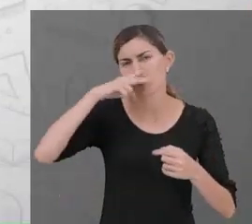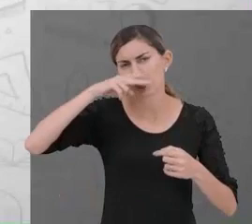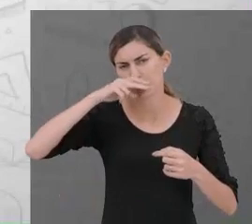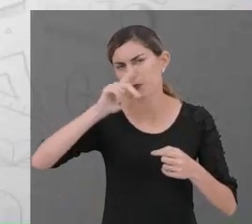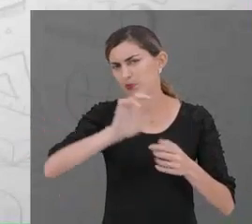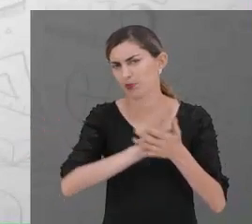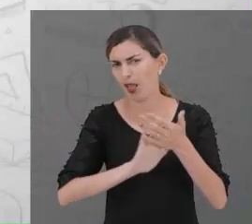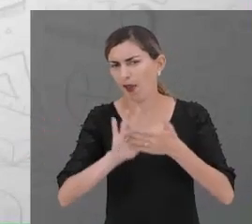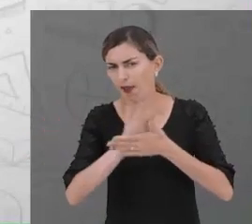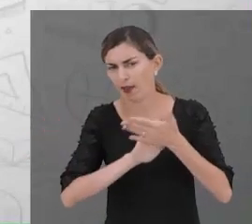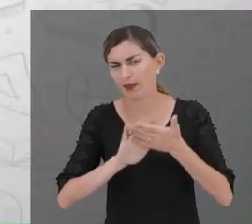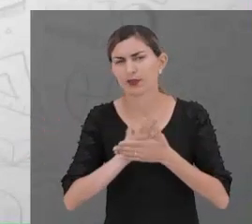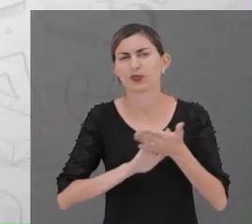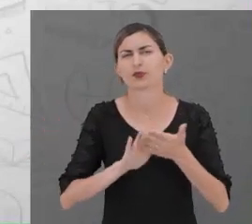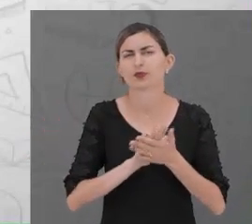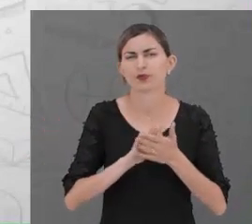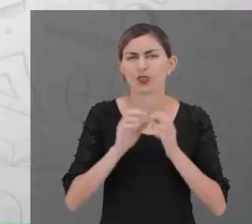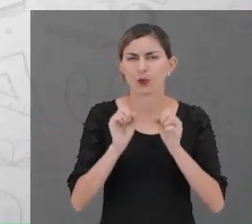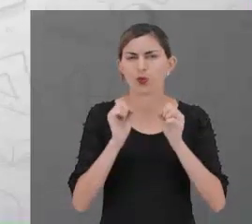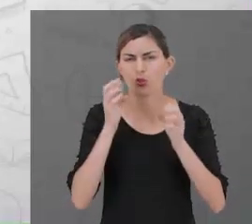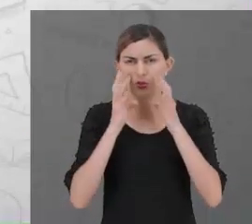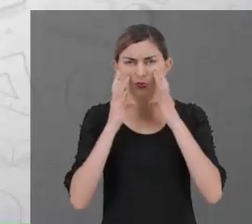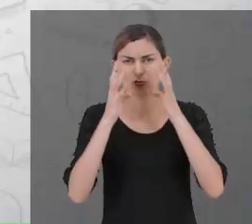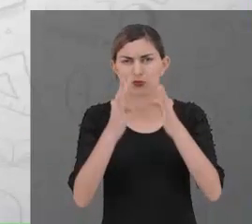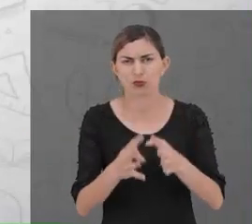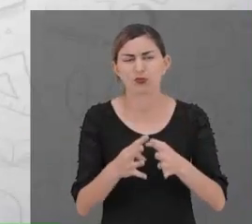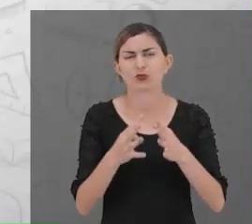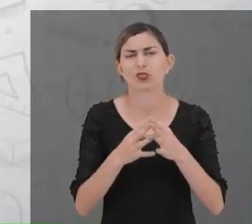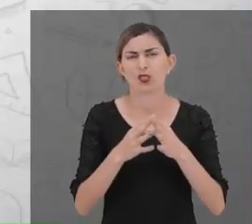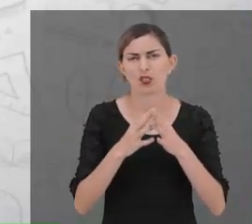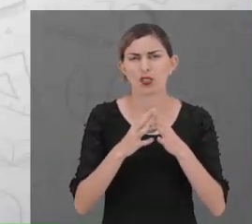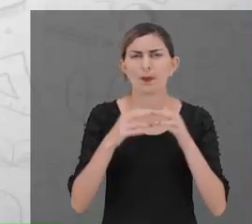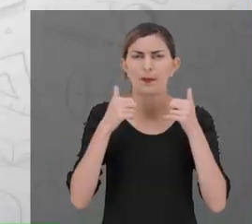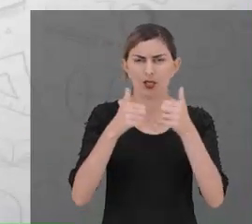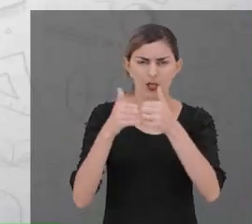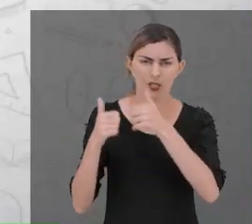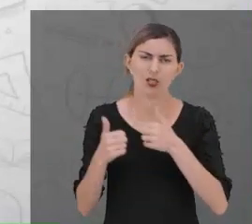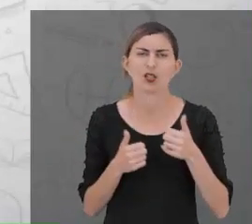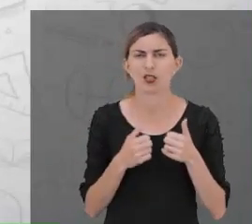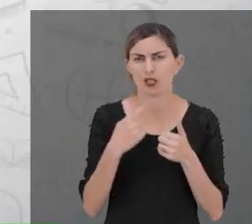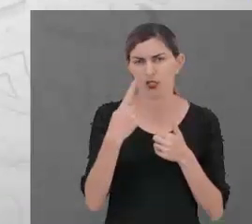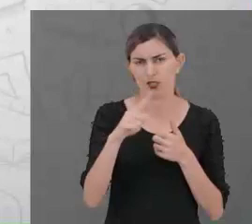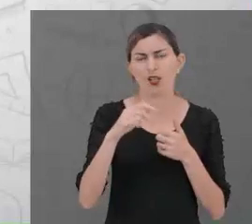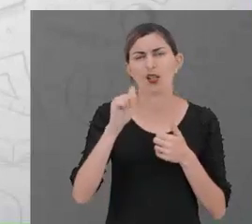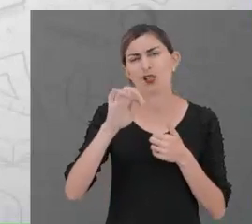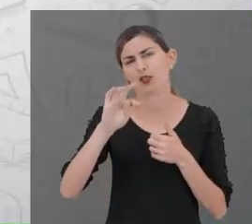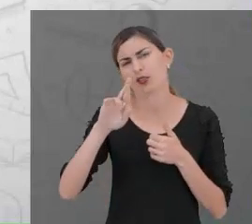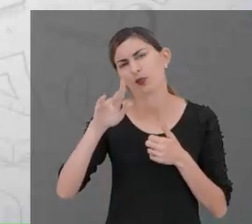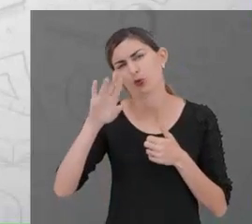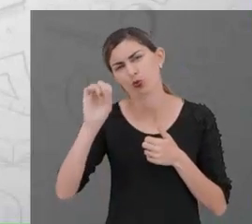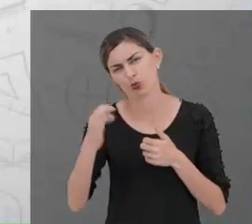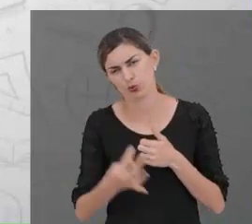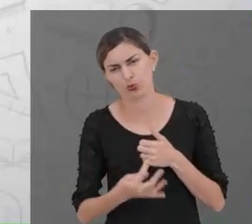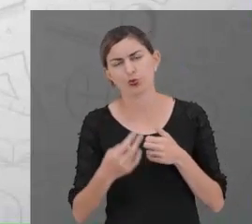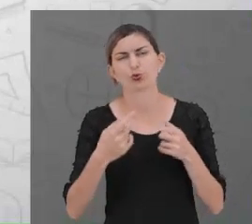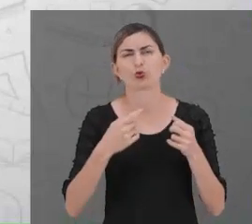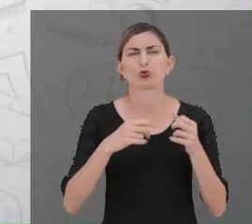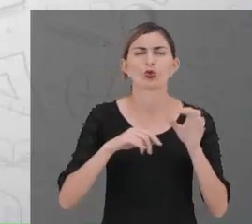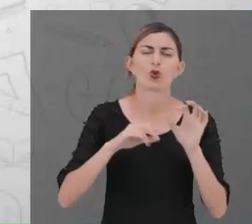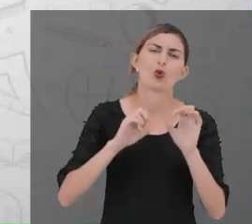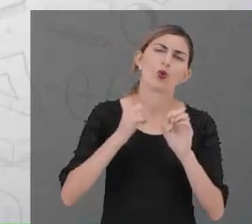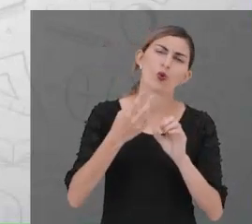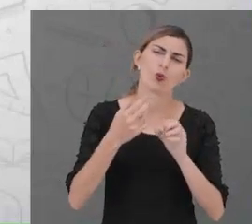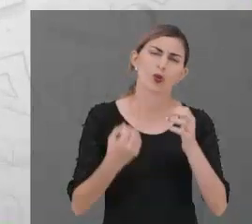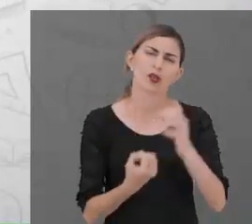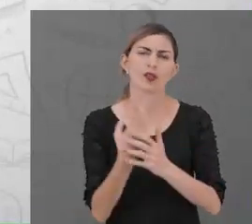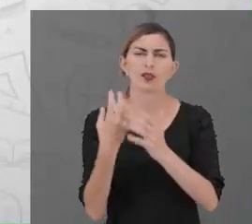essa dependência funcional com a chave principal, você deve observar muito bem esses atributos,